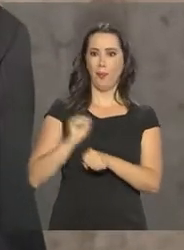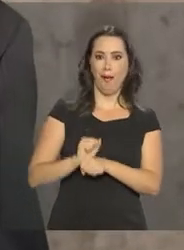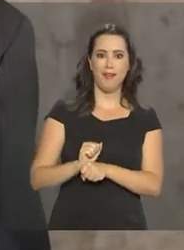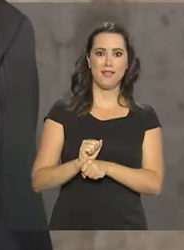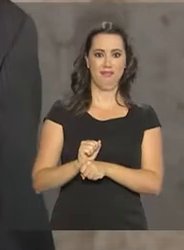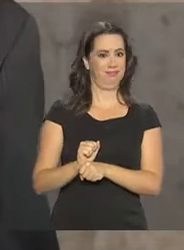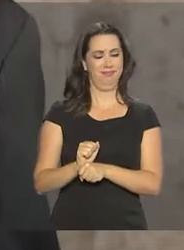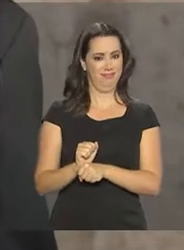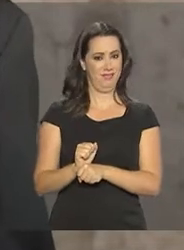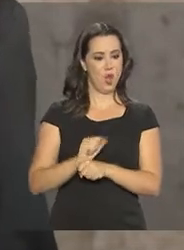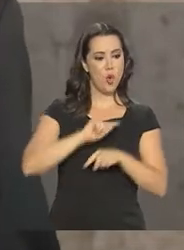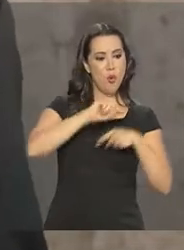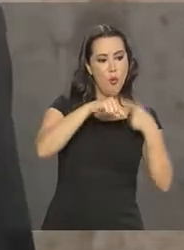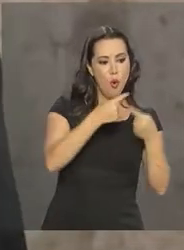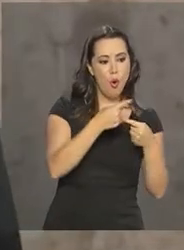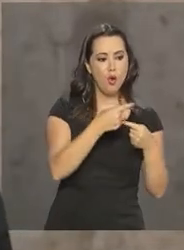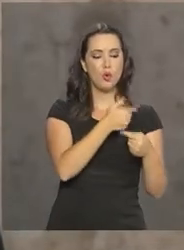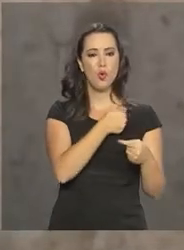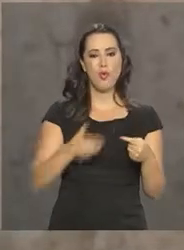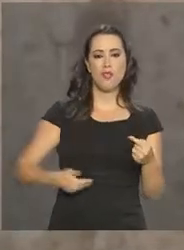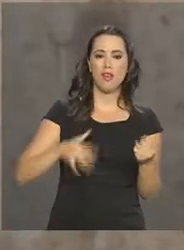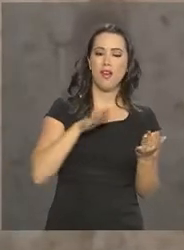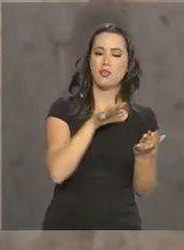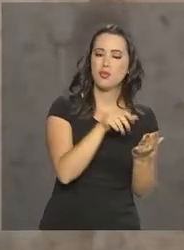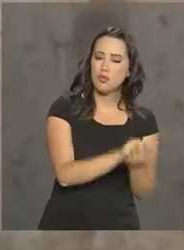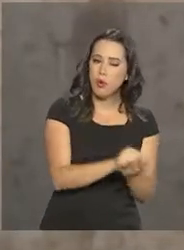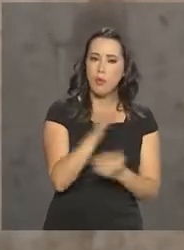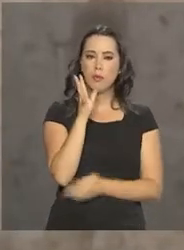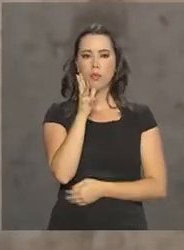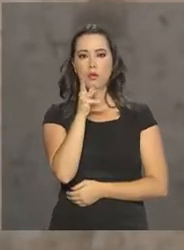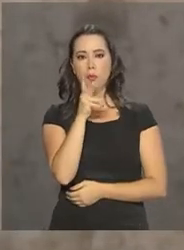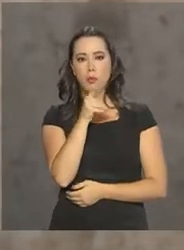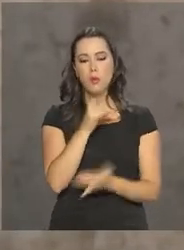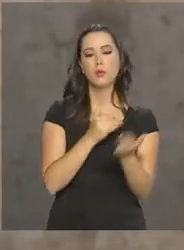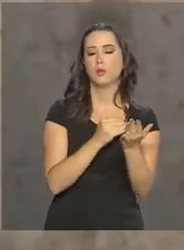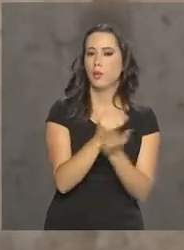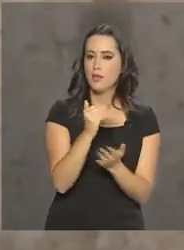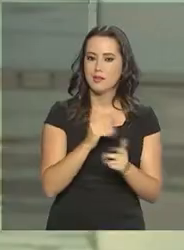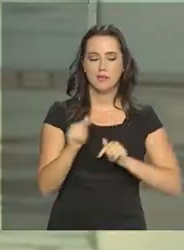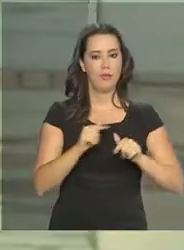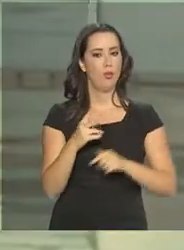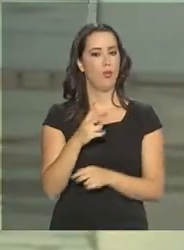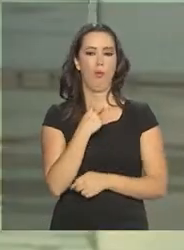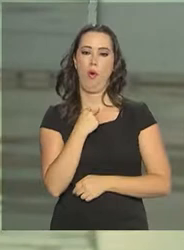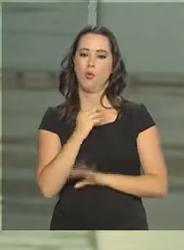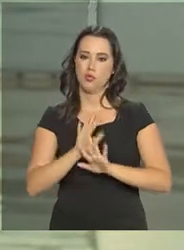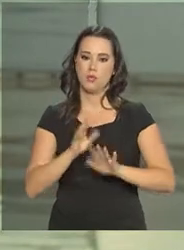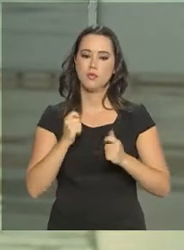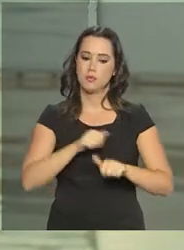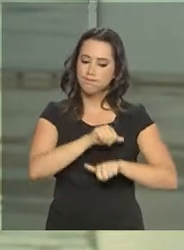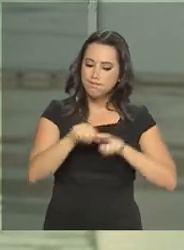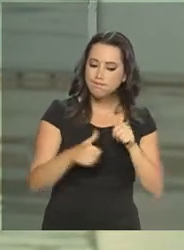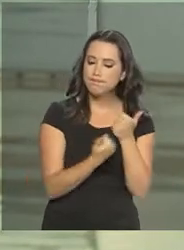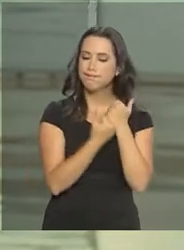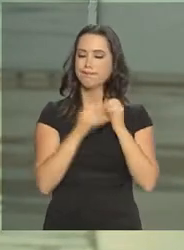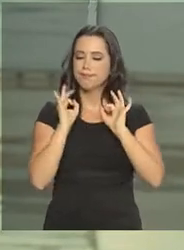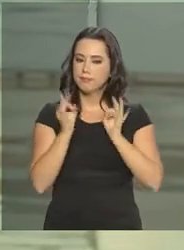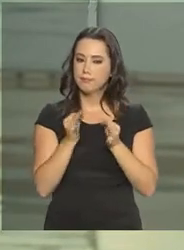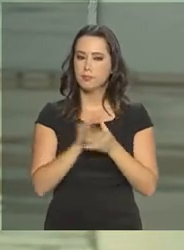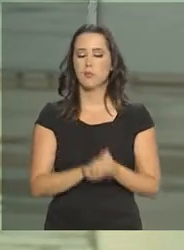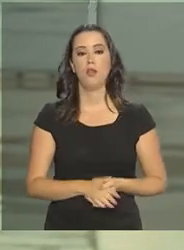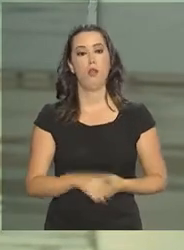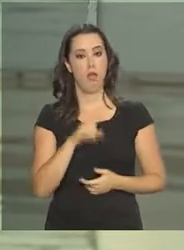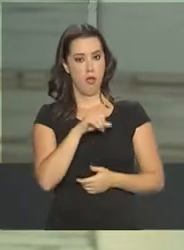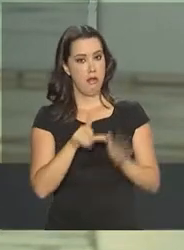ea outra máquina iria demorar tempo para iniciar as suas ações o processo de transição é regulado por uma